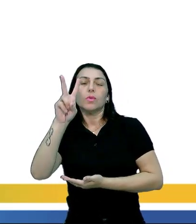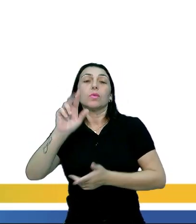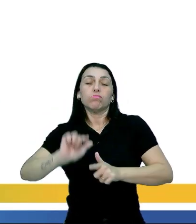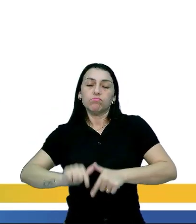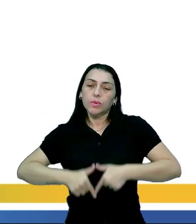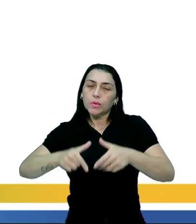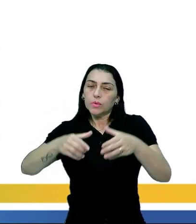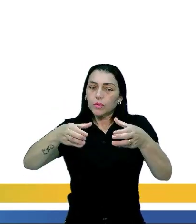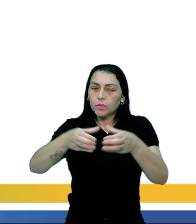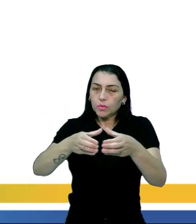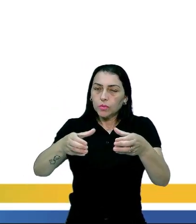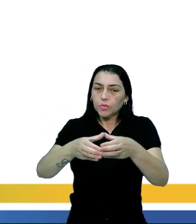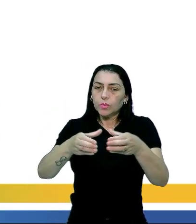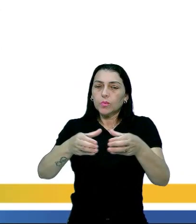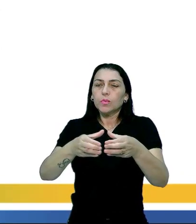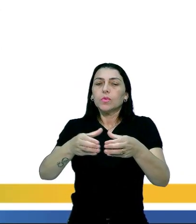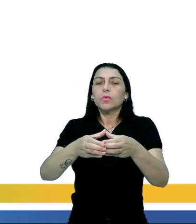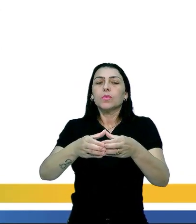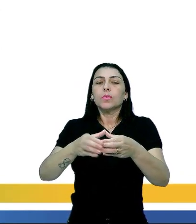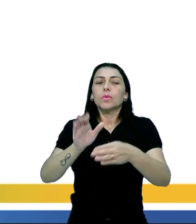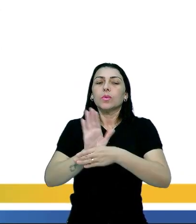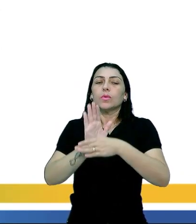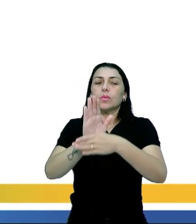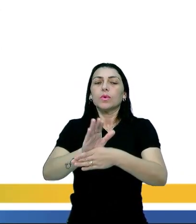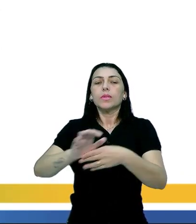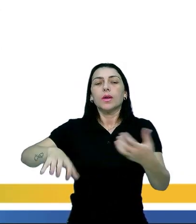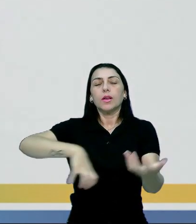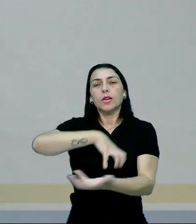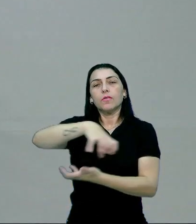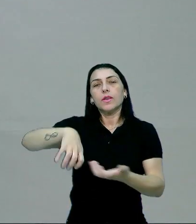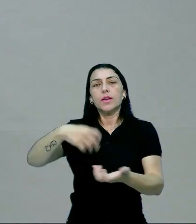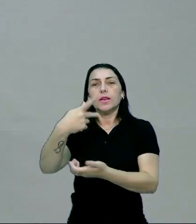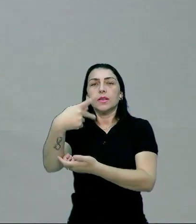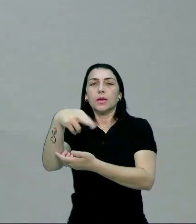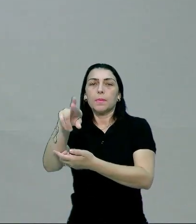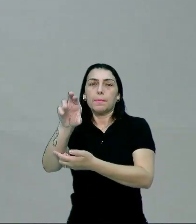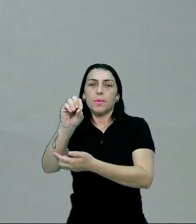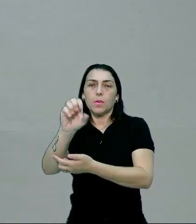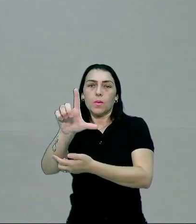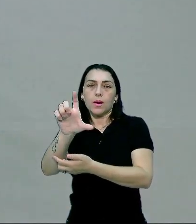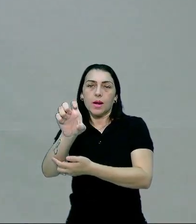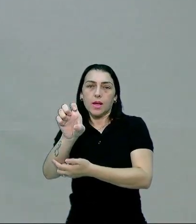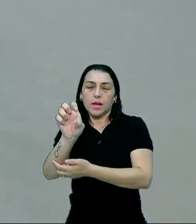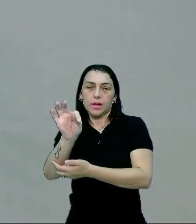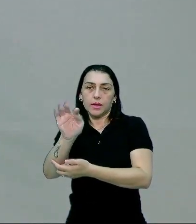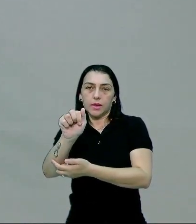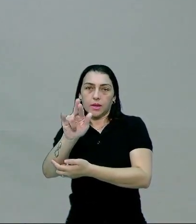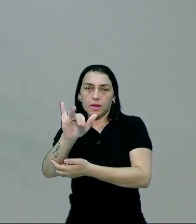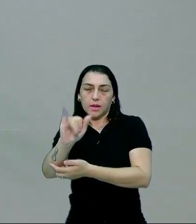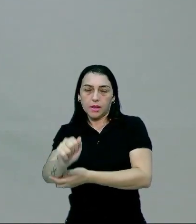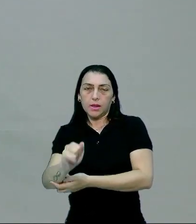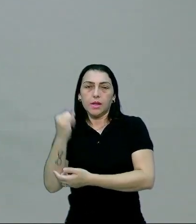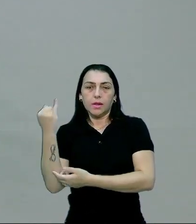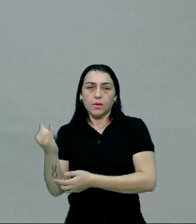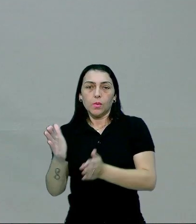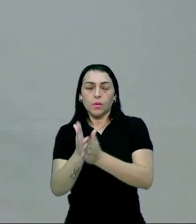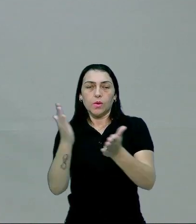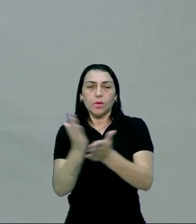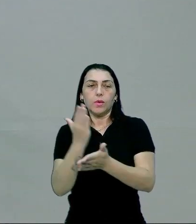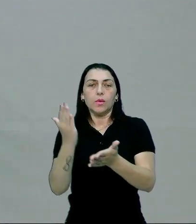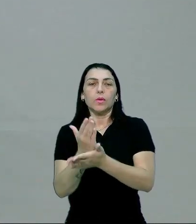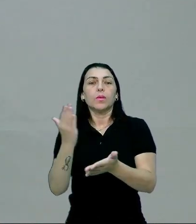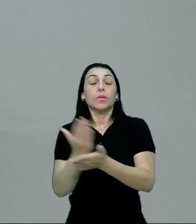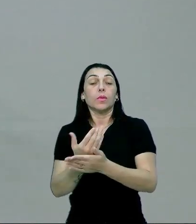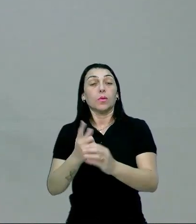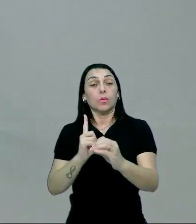luta de classes e a defesa da revolução proletária. É bastante interessante porque no livro O Manifesto do